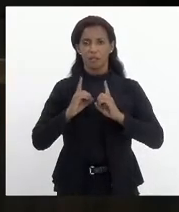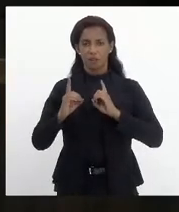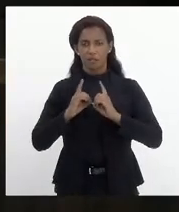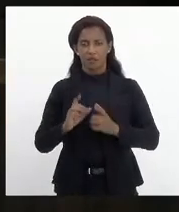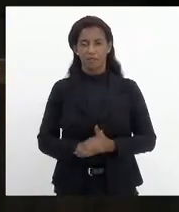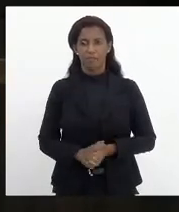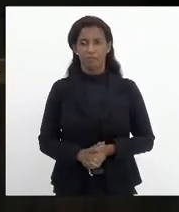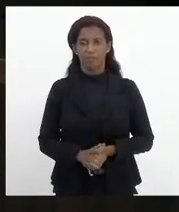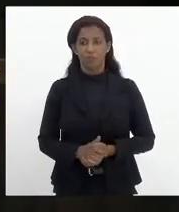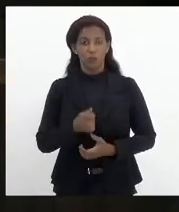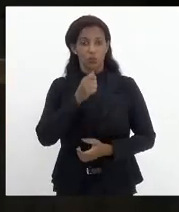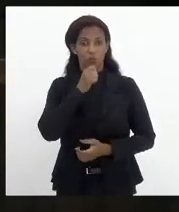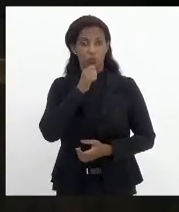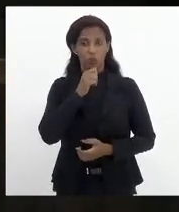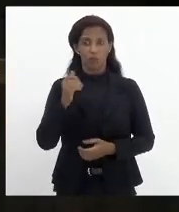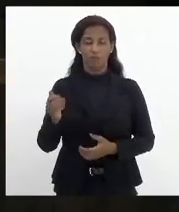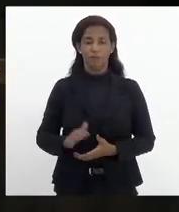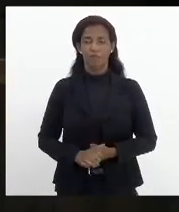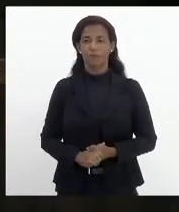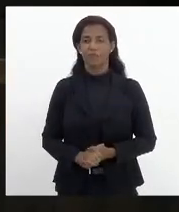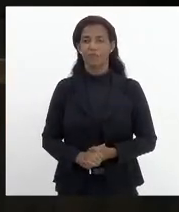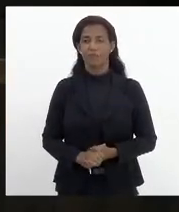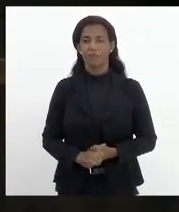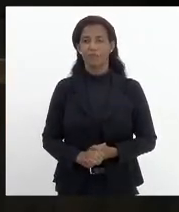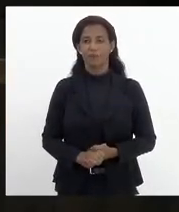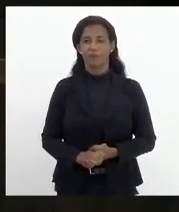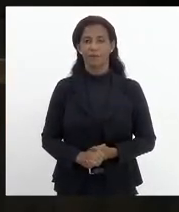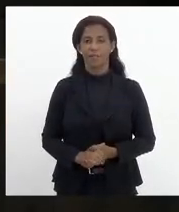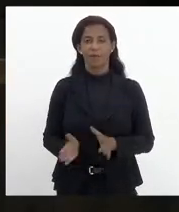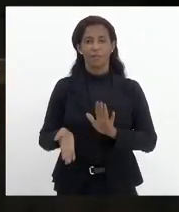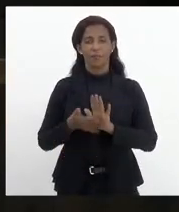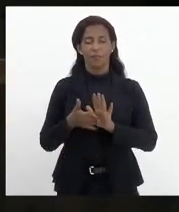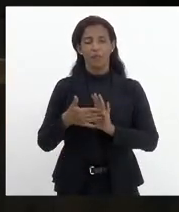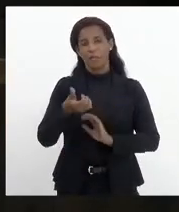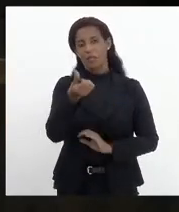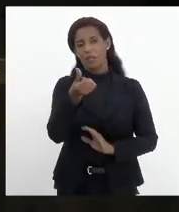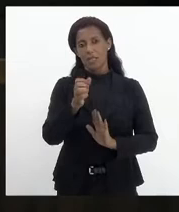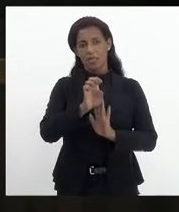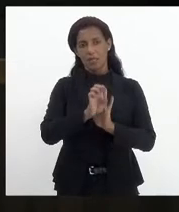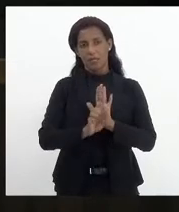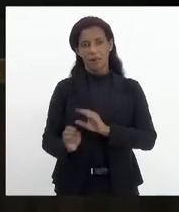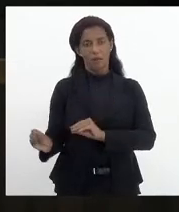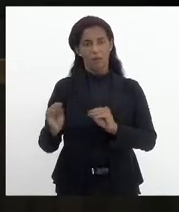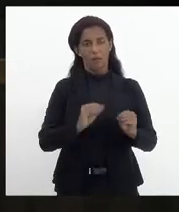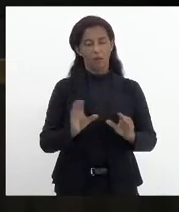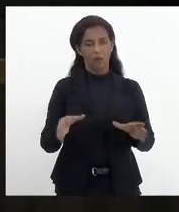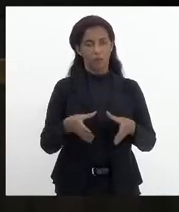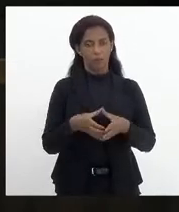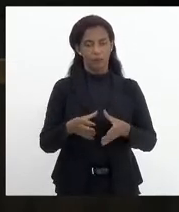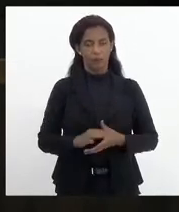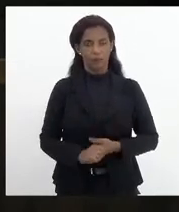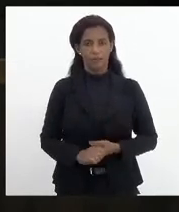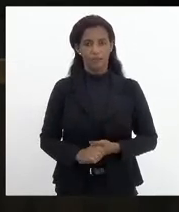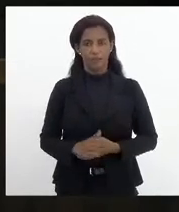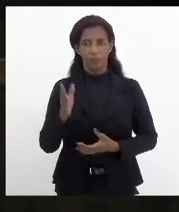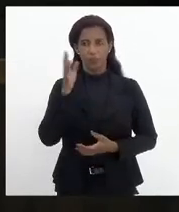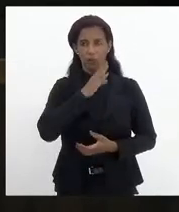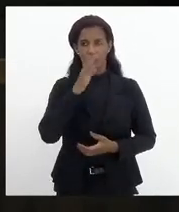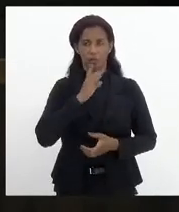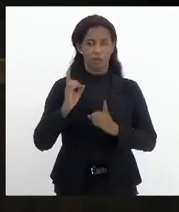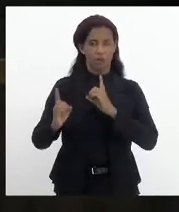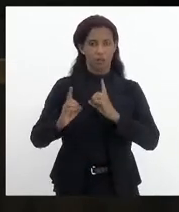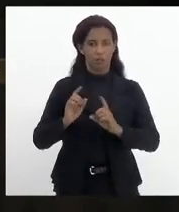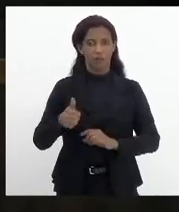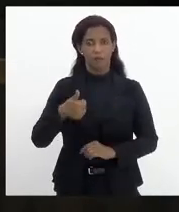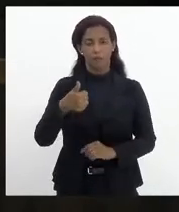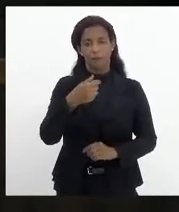Em discussão. Não havendo que queira discutir, encerrada a discussão, o presente proposta recebeu 6 emendas e retorna às comissões. Em regime de urgência, em discussão